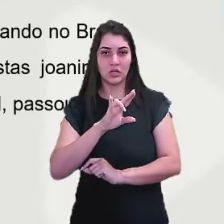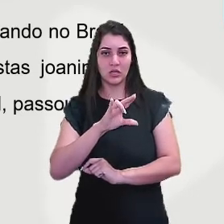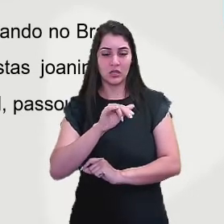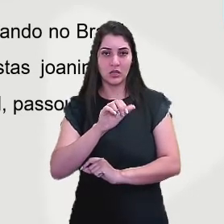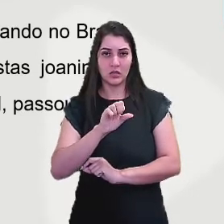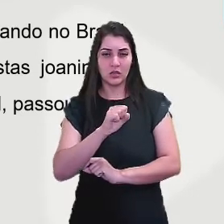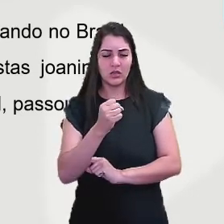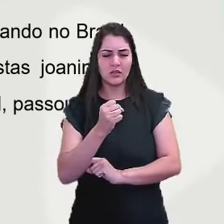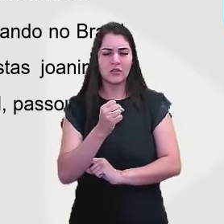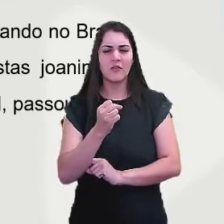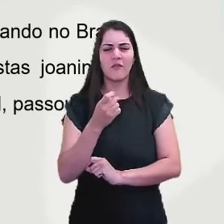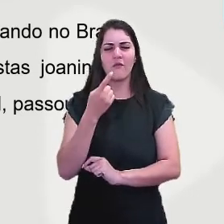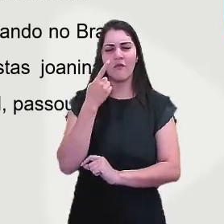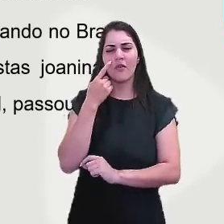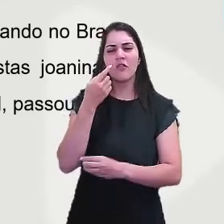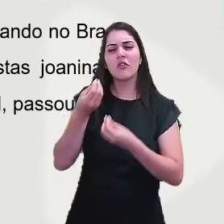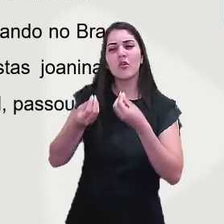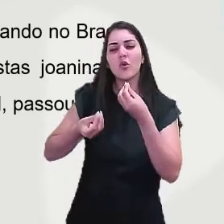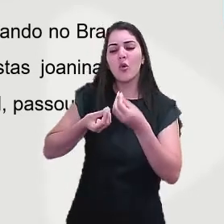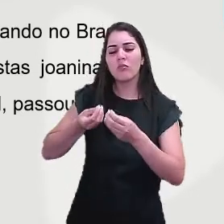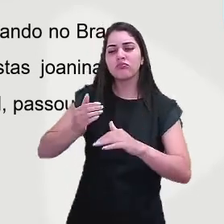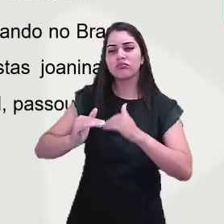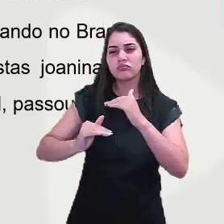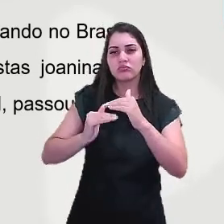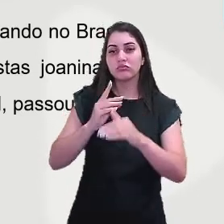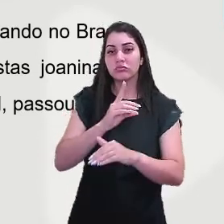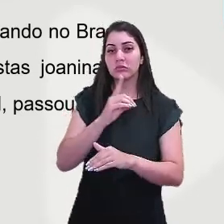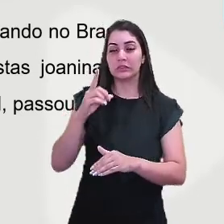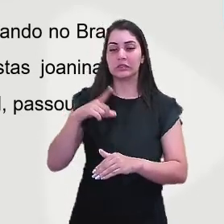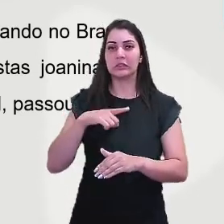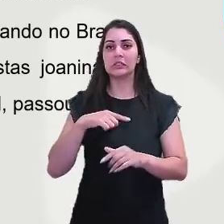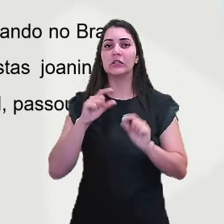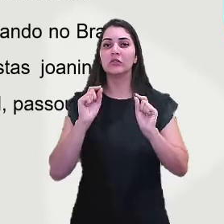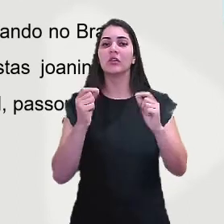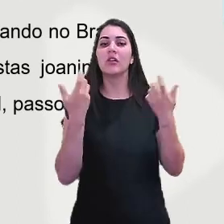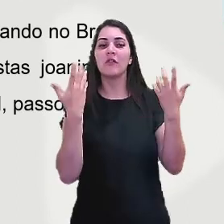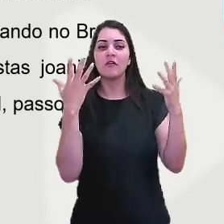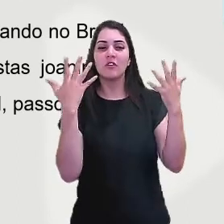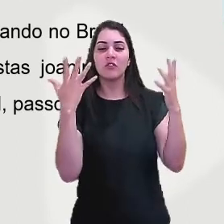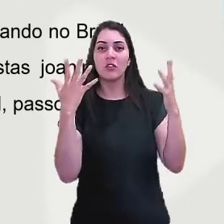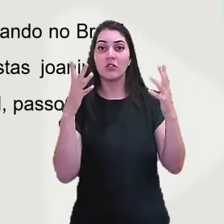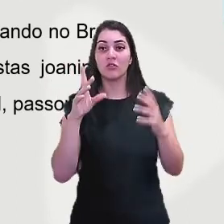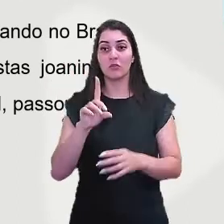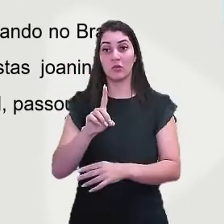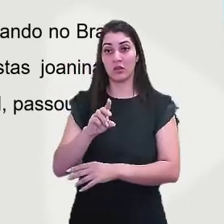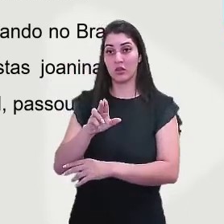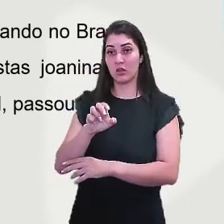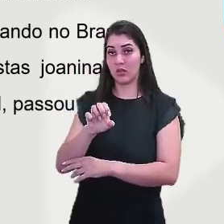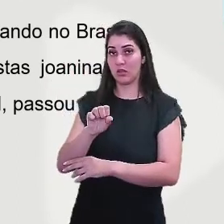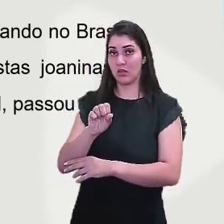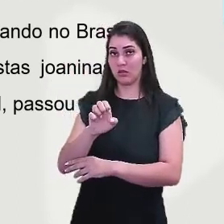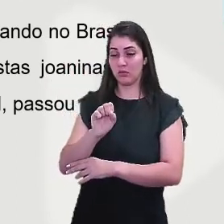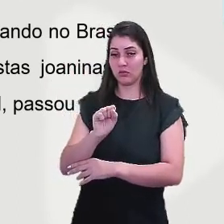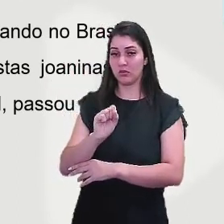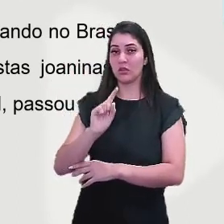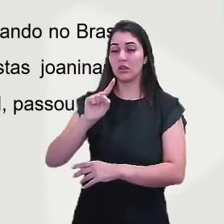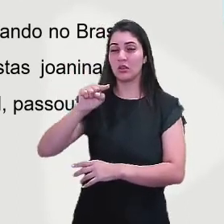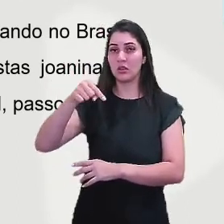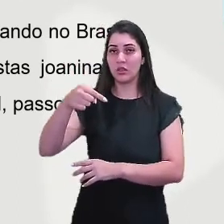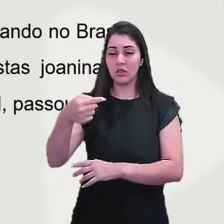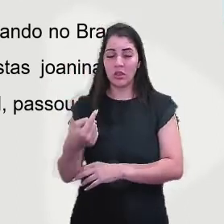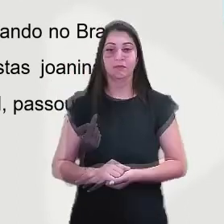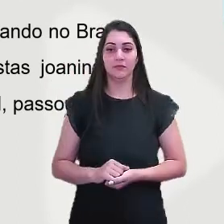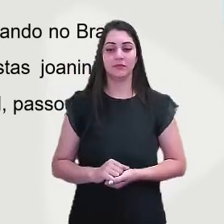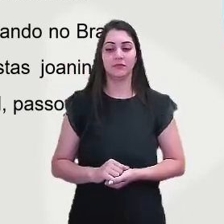como foi a evolução dessa data. Eram os festejos para deuses pagãos, daí passou a ser dedicado aos